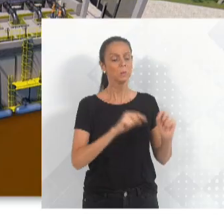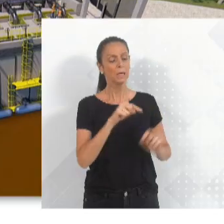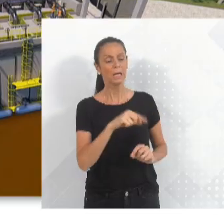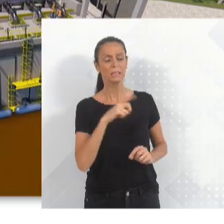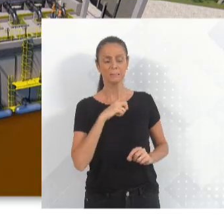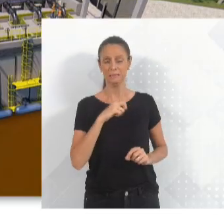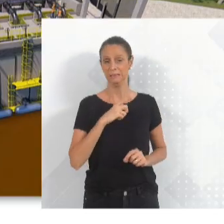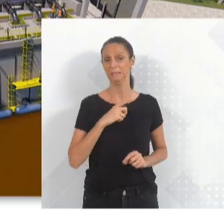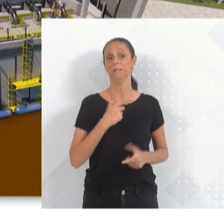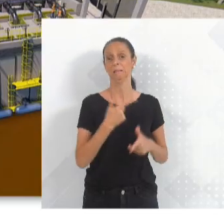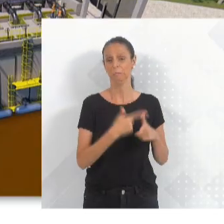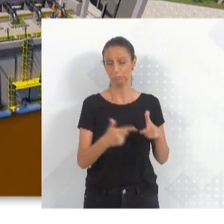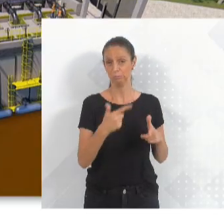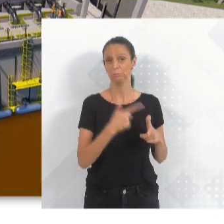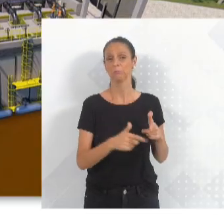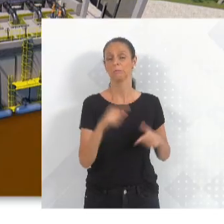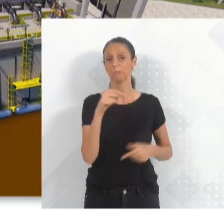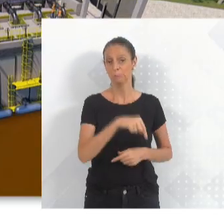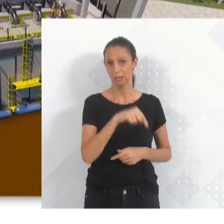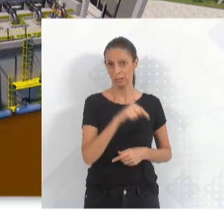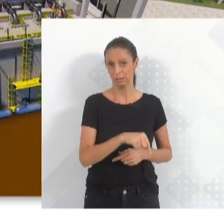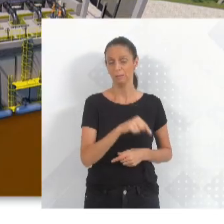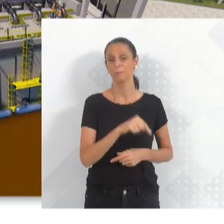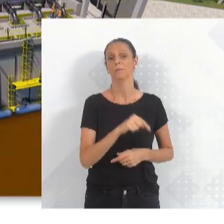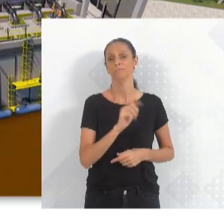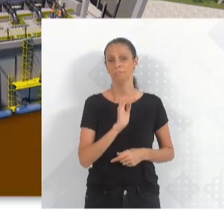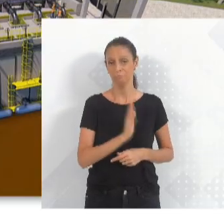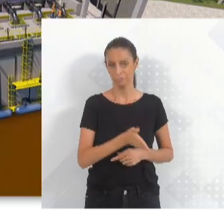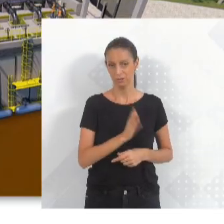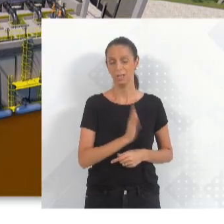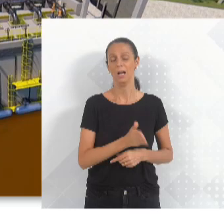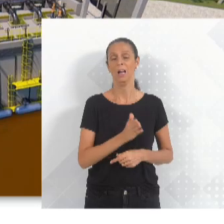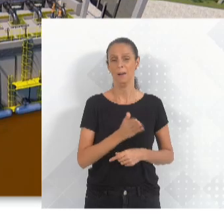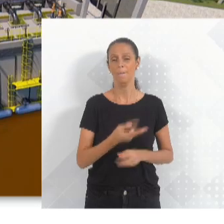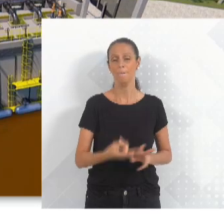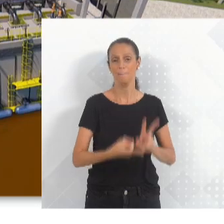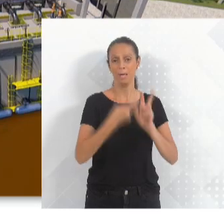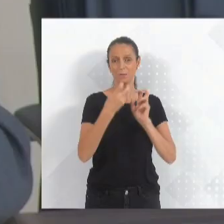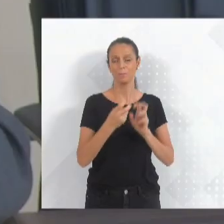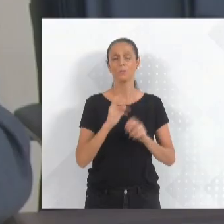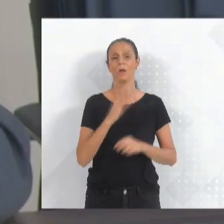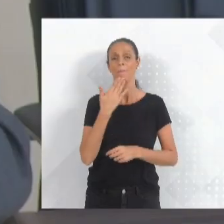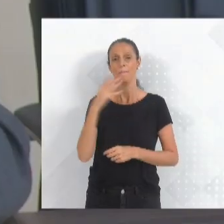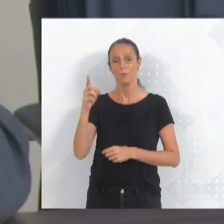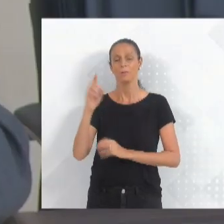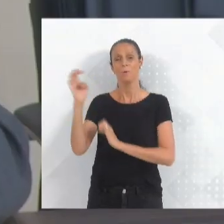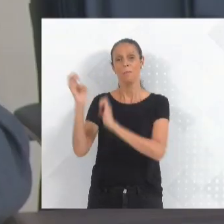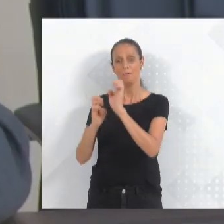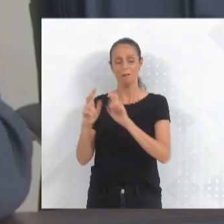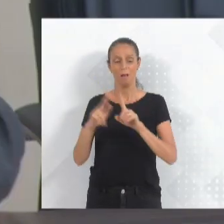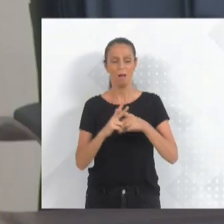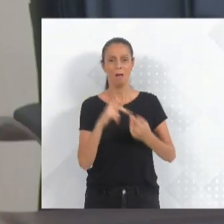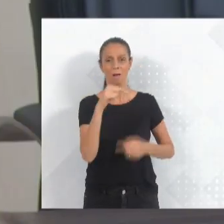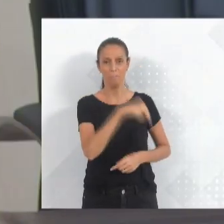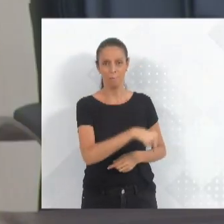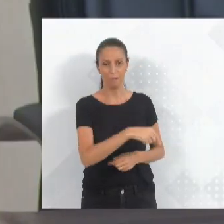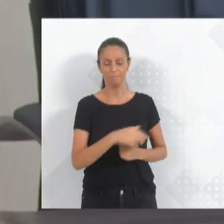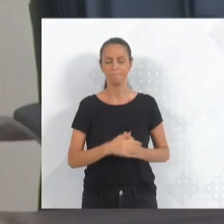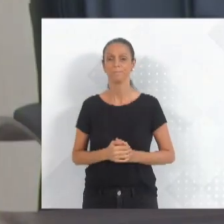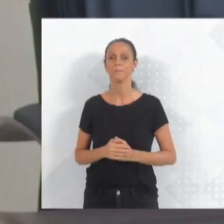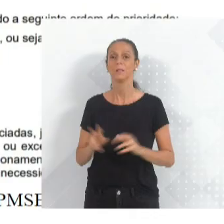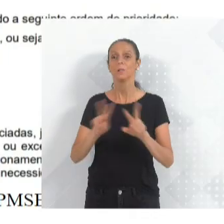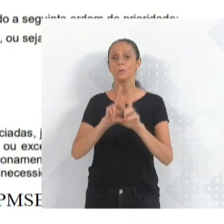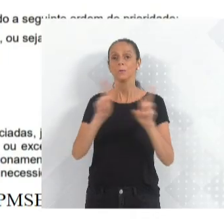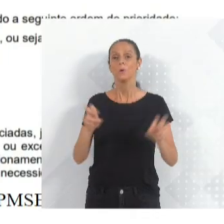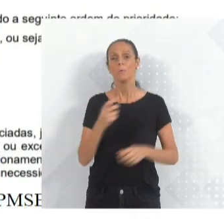alguns problemas esses que já estão na fábrica para serem corrigidos. Quanto ao plano de contingência, caso exista,